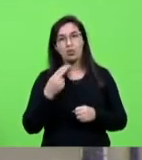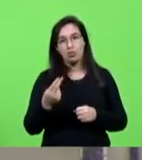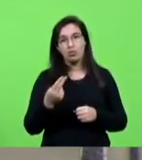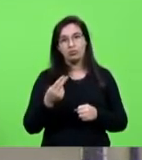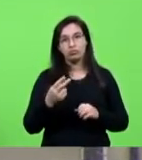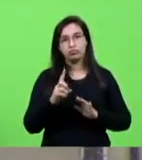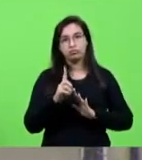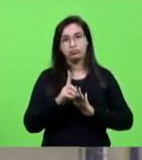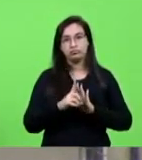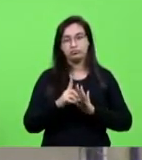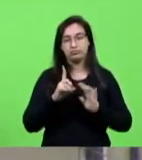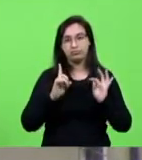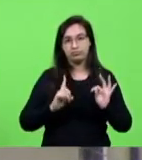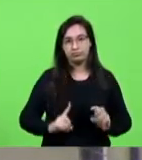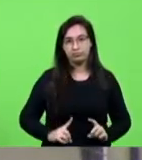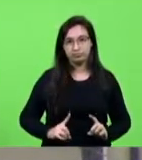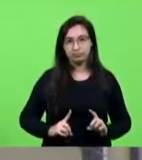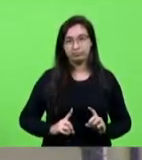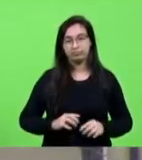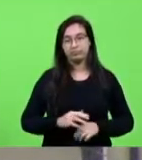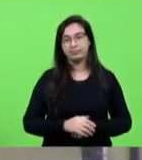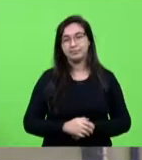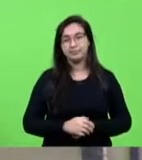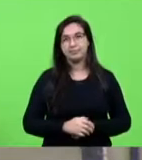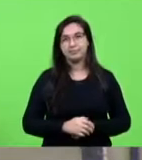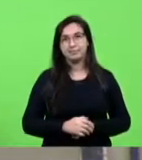objetos. Deputados que aprovam, permaneçam como se encontram.